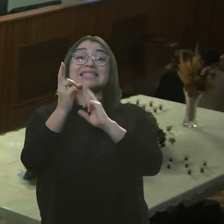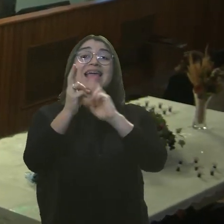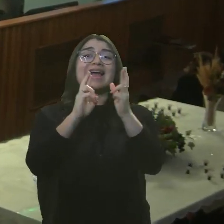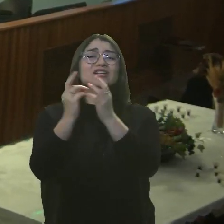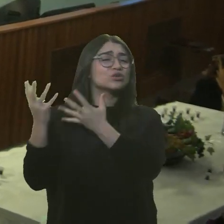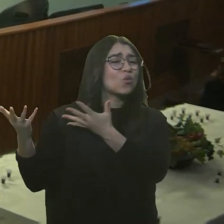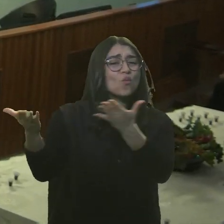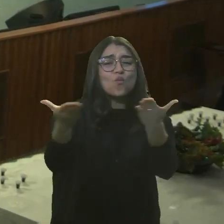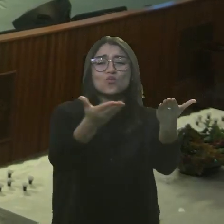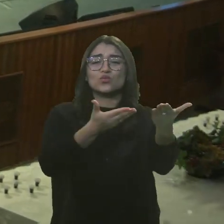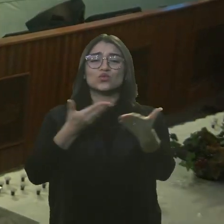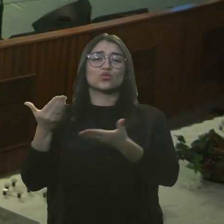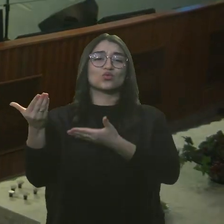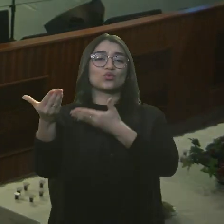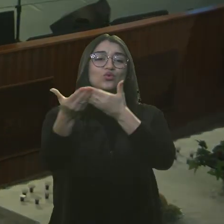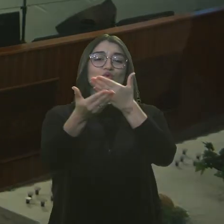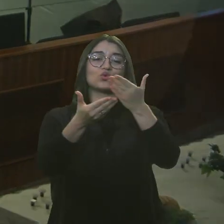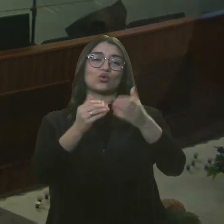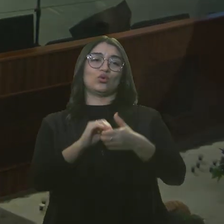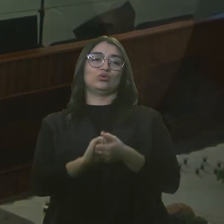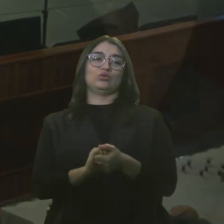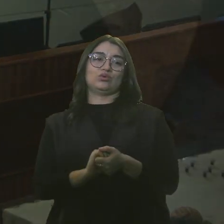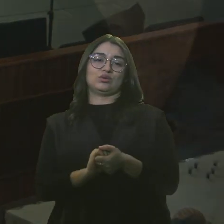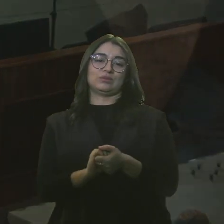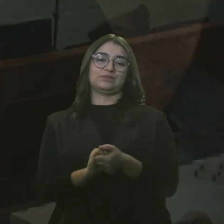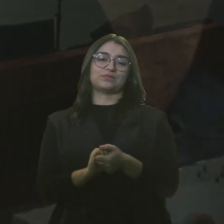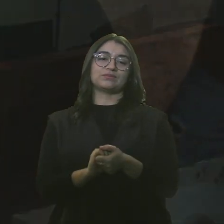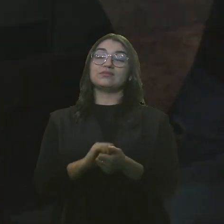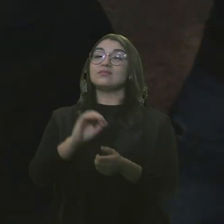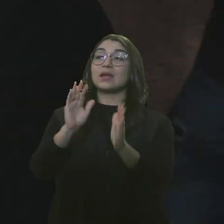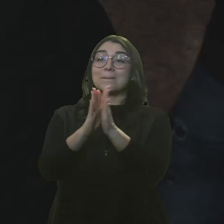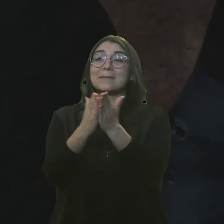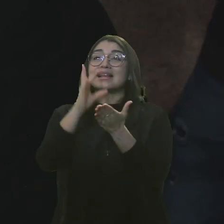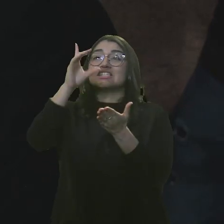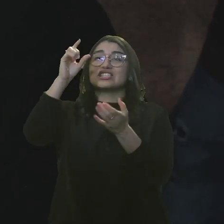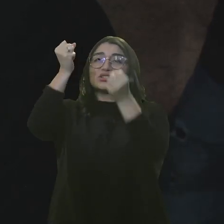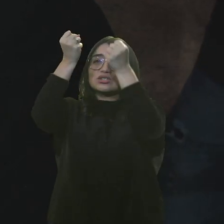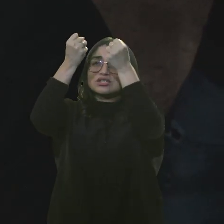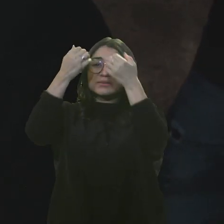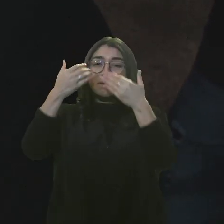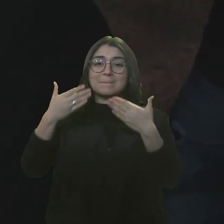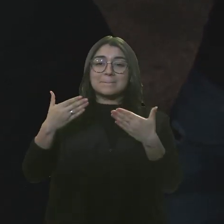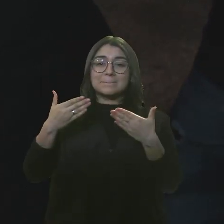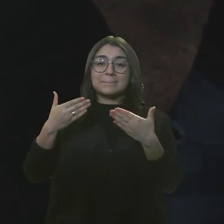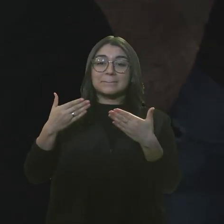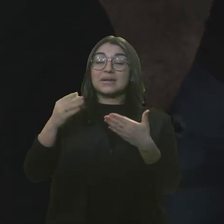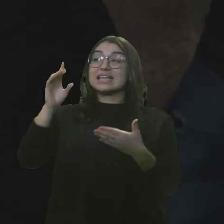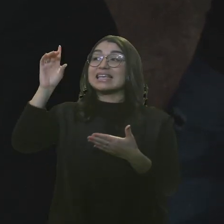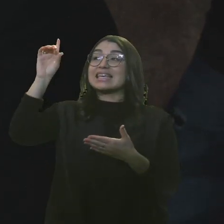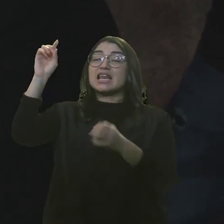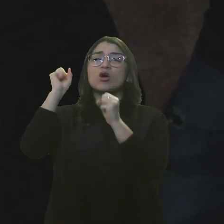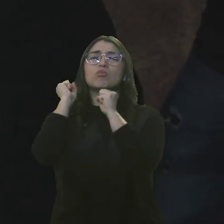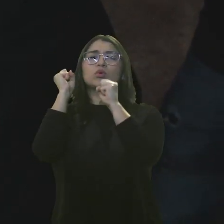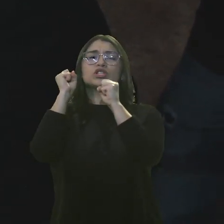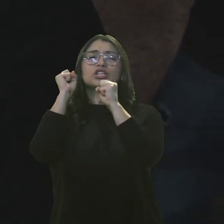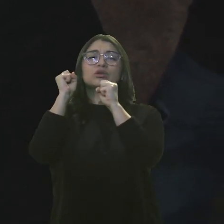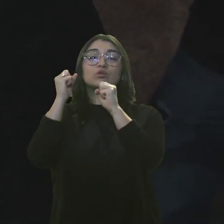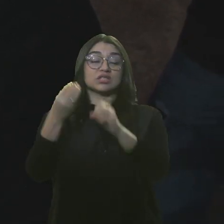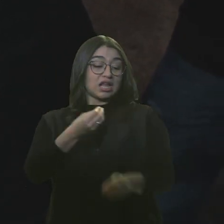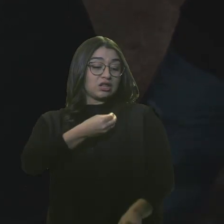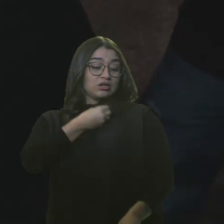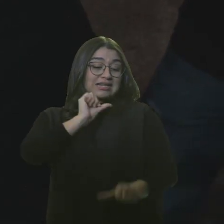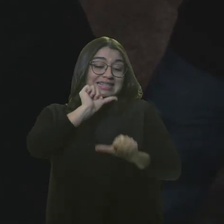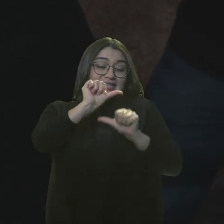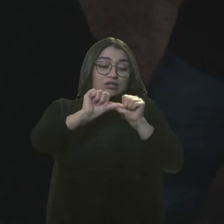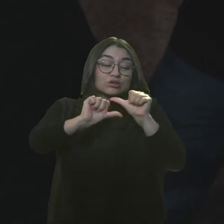Ele não apenas conversa, mas a Bíblia vai falar que Ele tem o poder de nos transformar em filhos. Uma relação tão